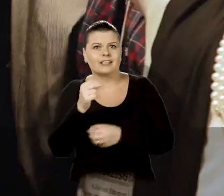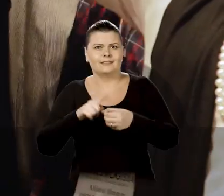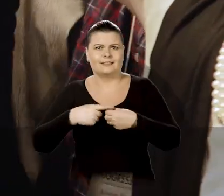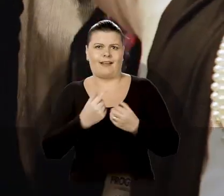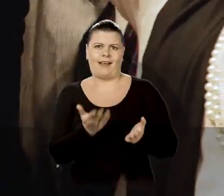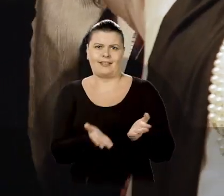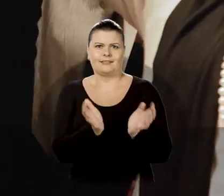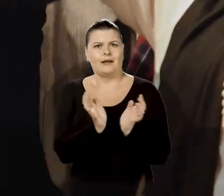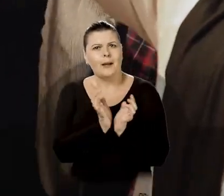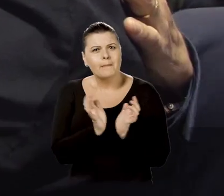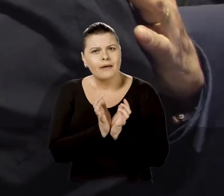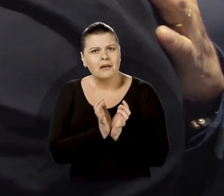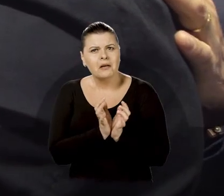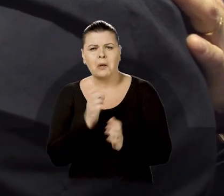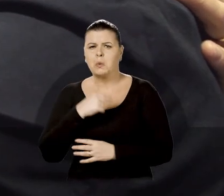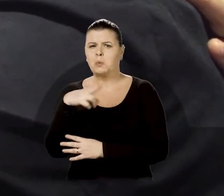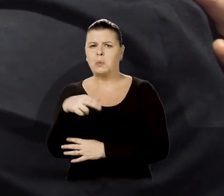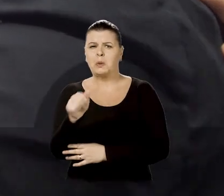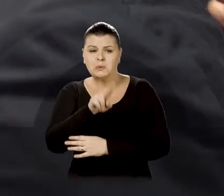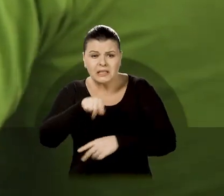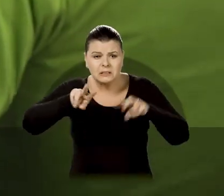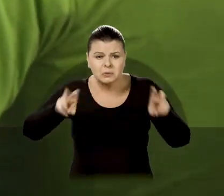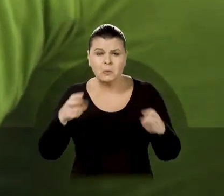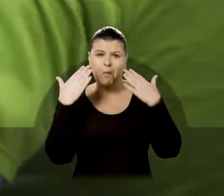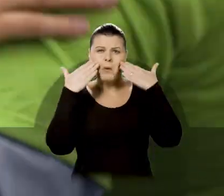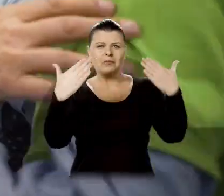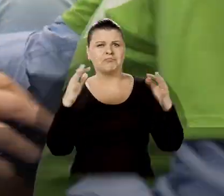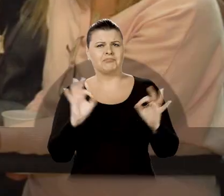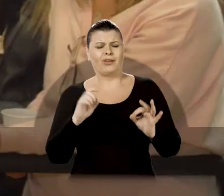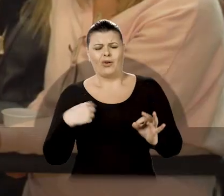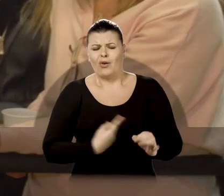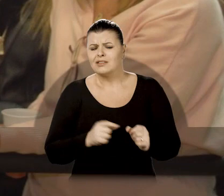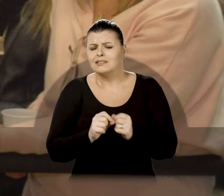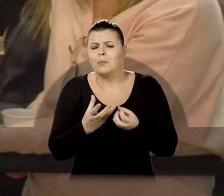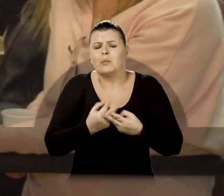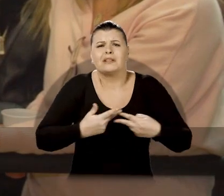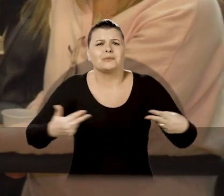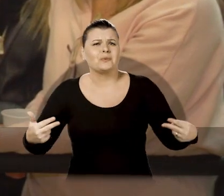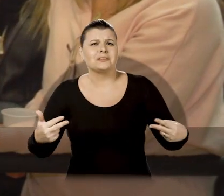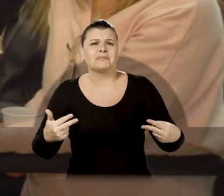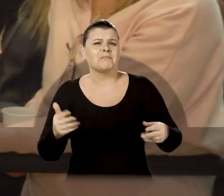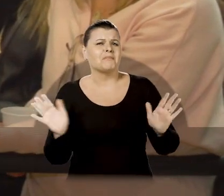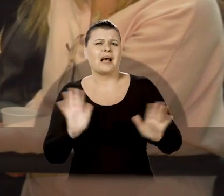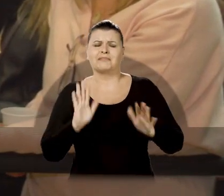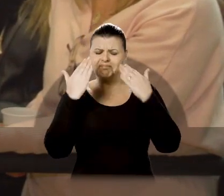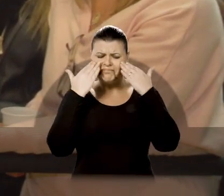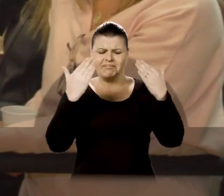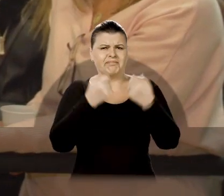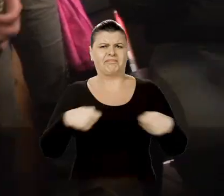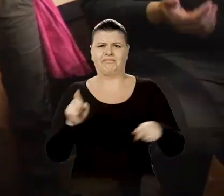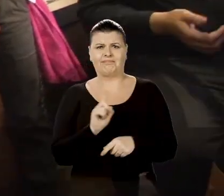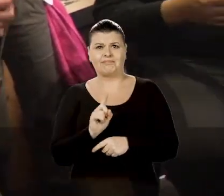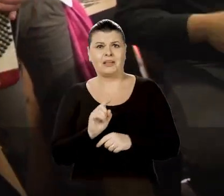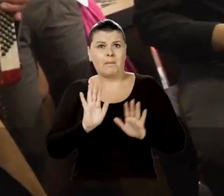municípios atendidos pela PAI. Eu nunca usei politicamente essa questão. A gente faz tantas coisas que nem isso a gente noticia pro